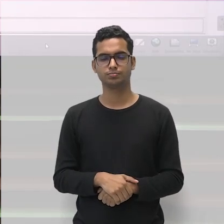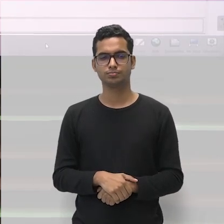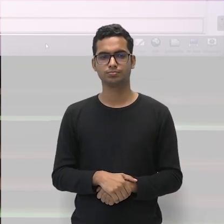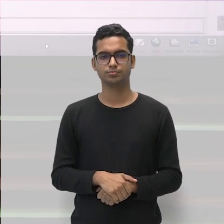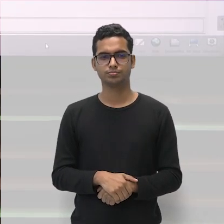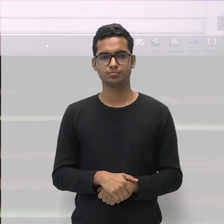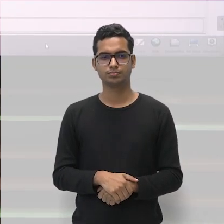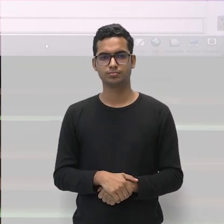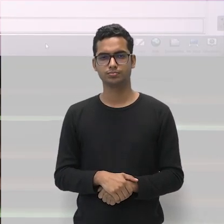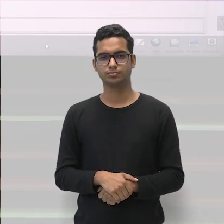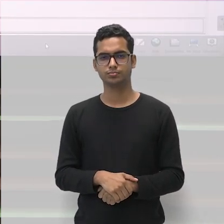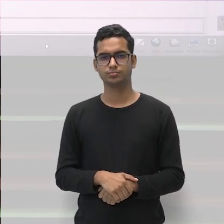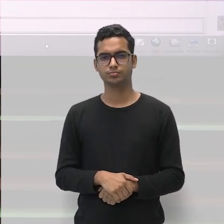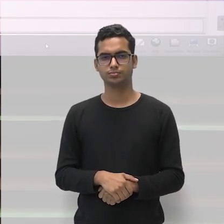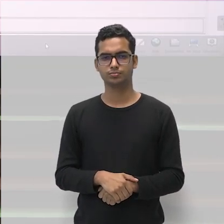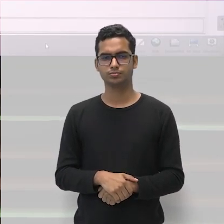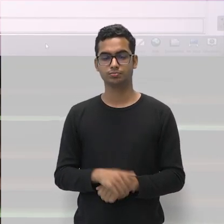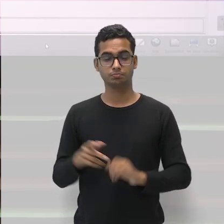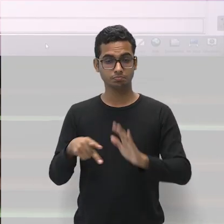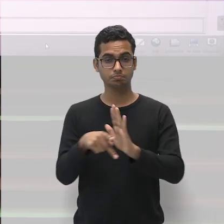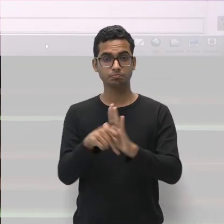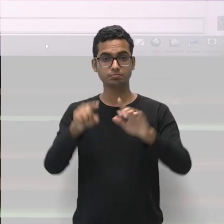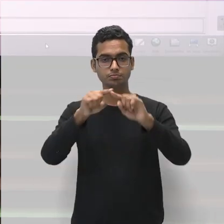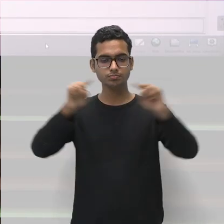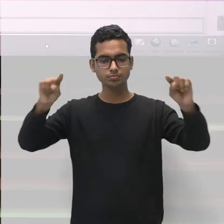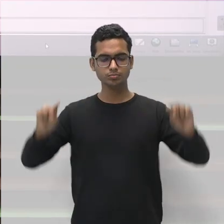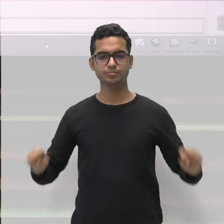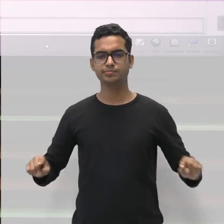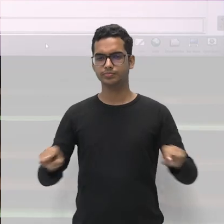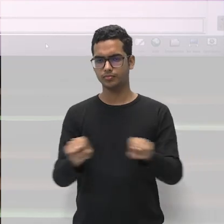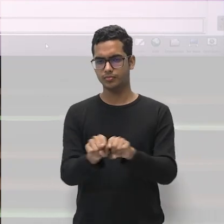um quadrado, né? Utilizando o